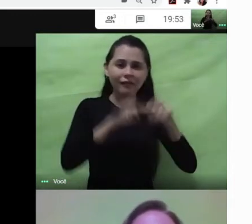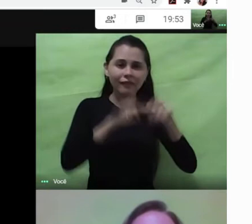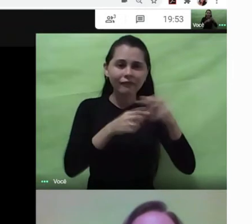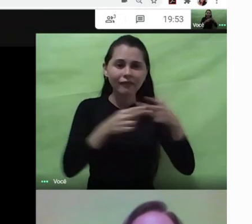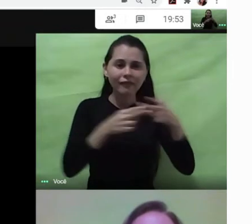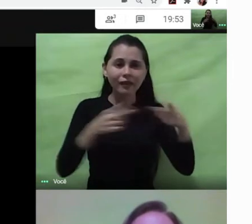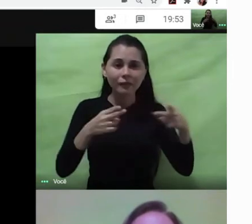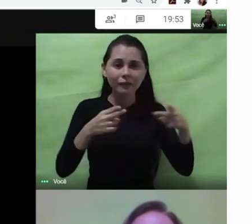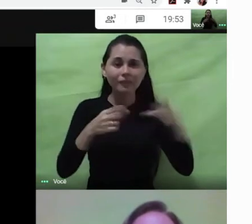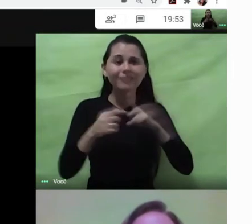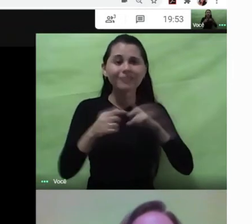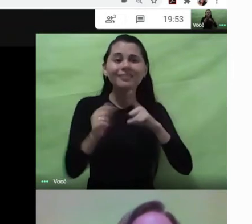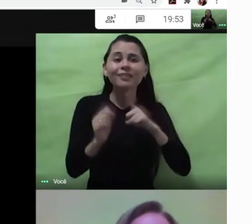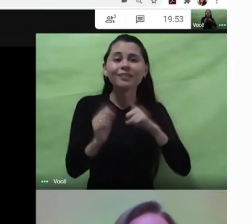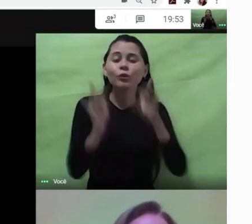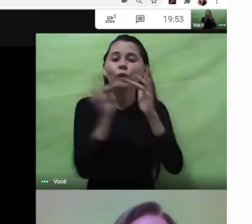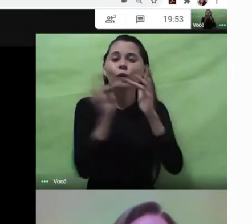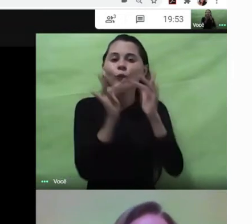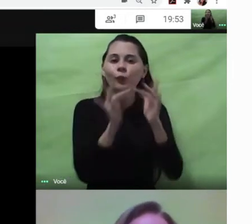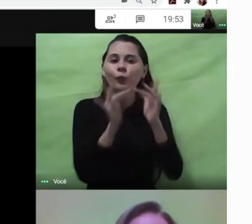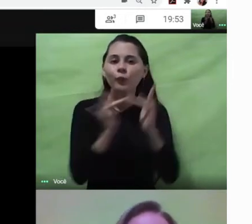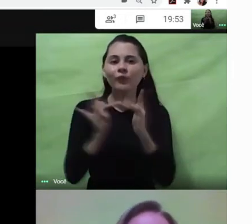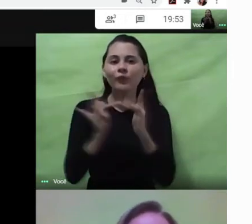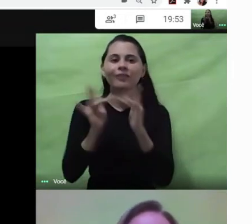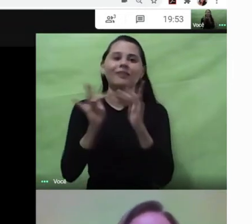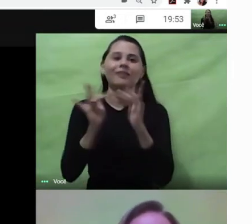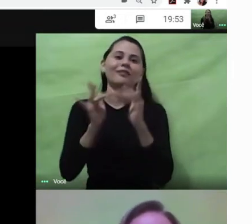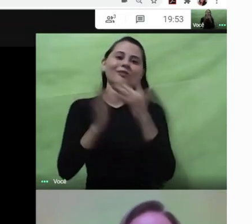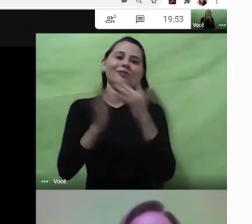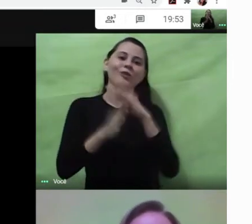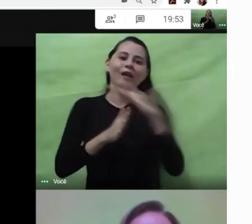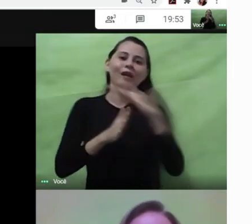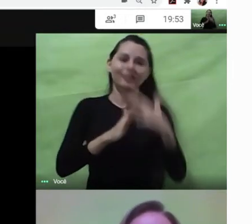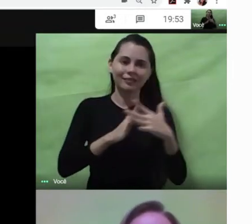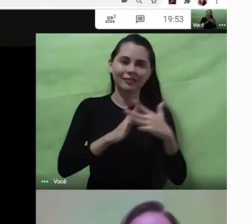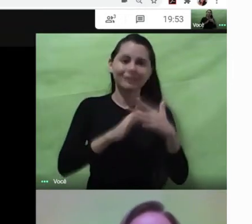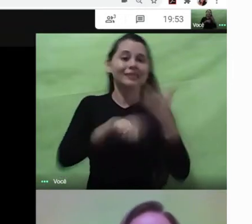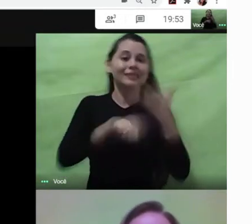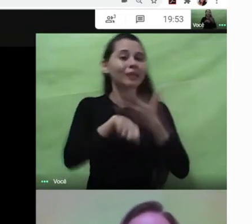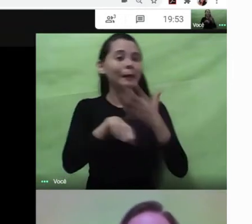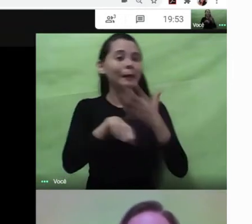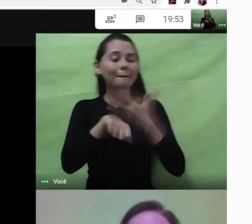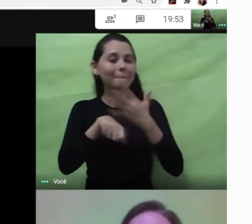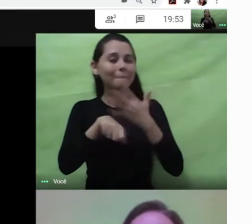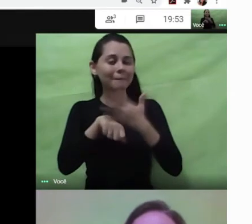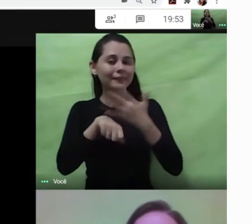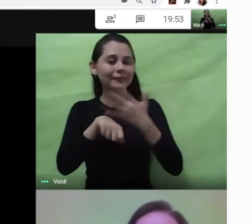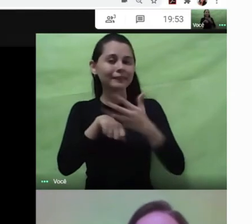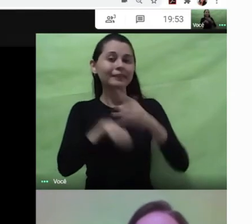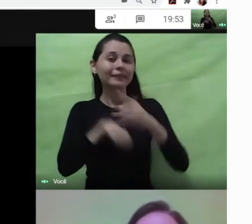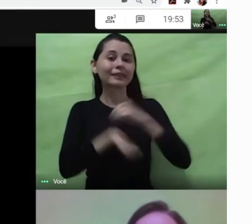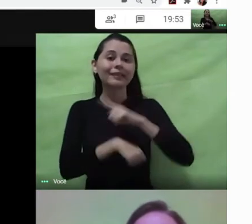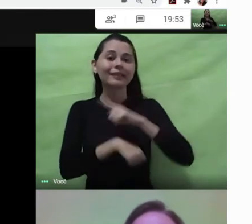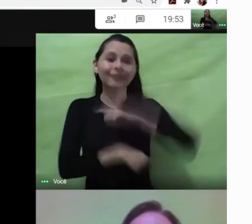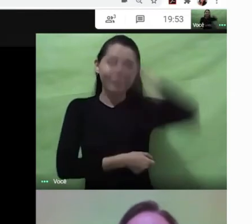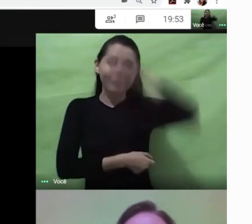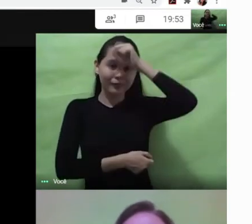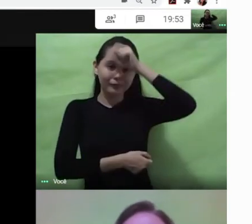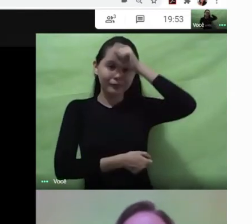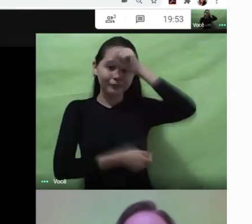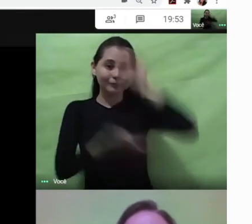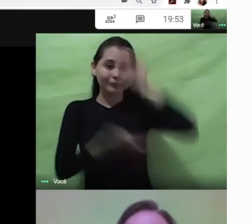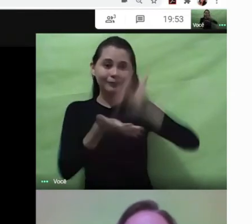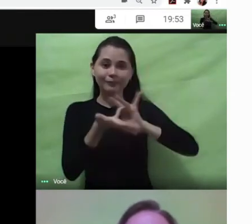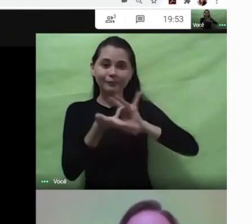com a língua e sua prática favorecendo a aprendizagem de uma nova língua que